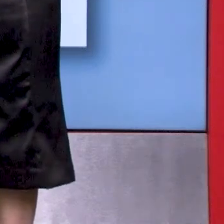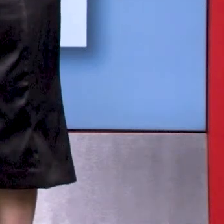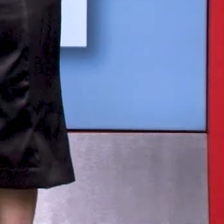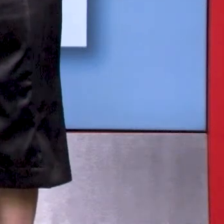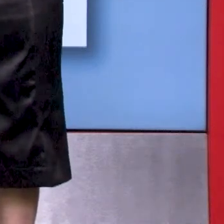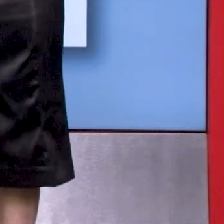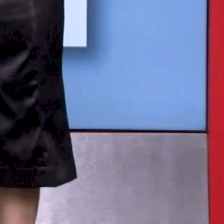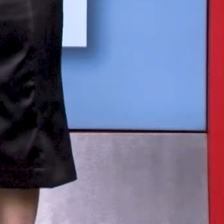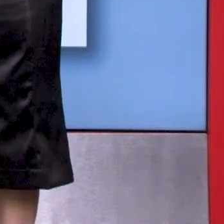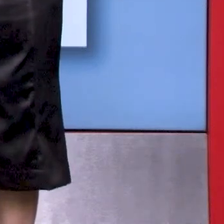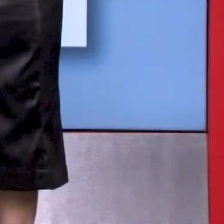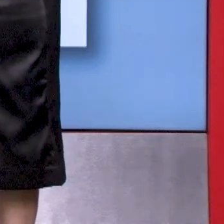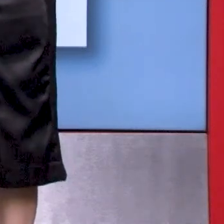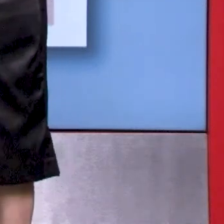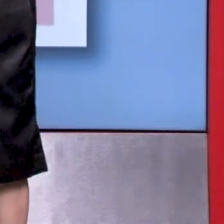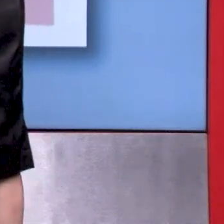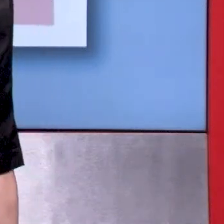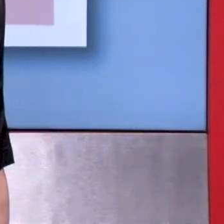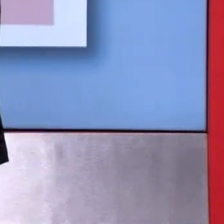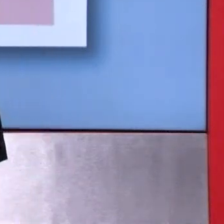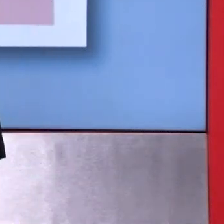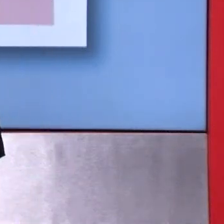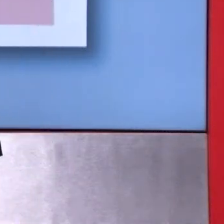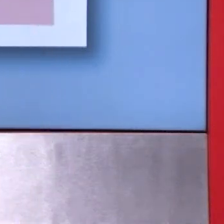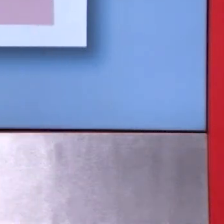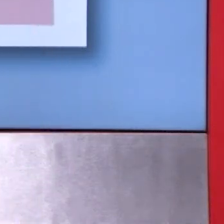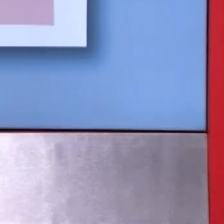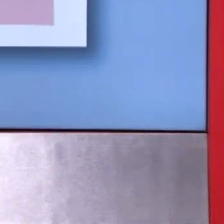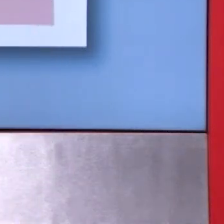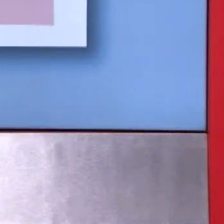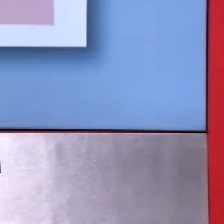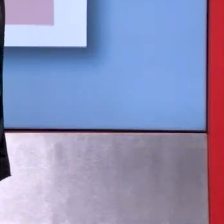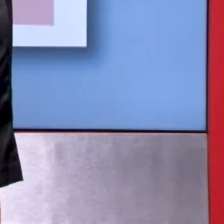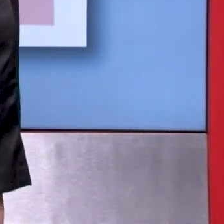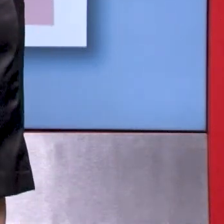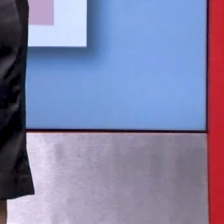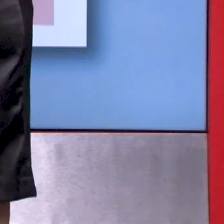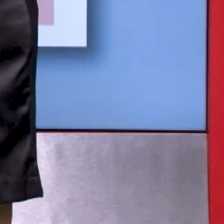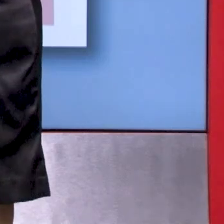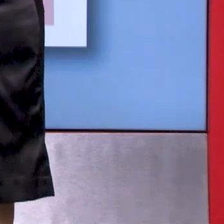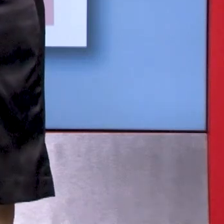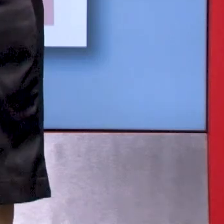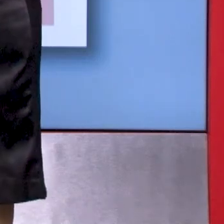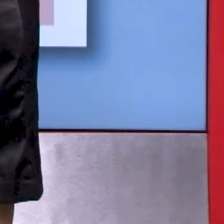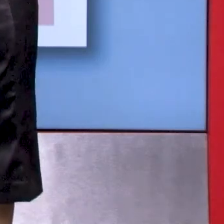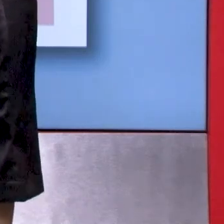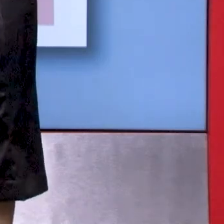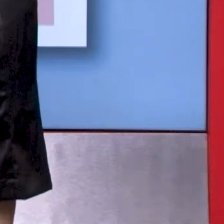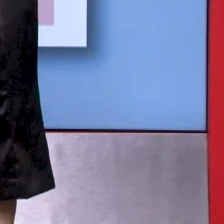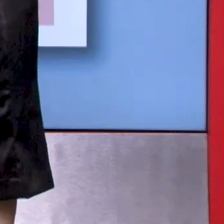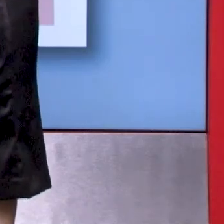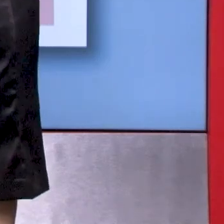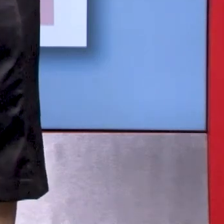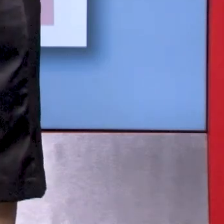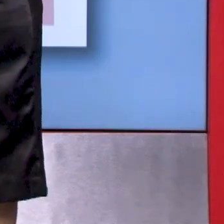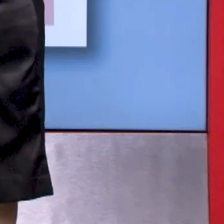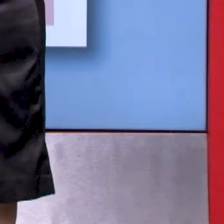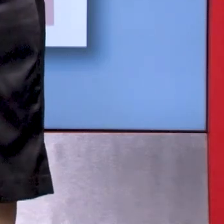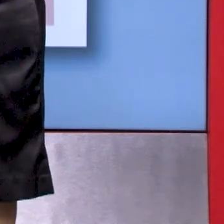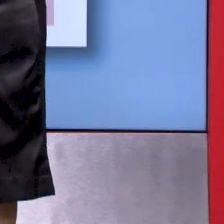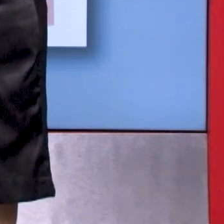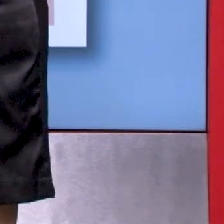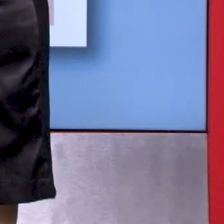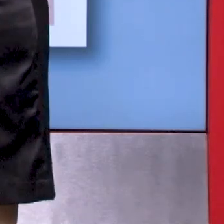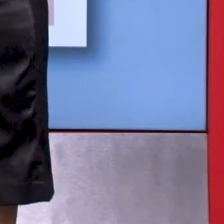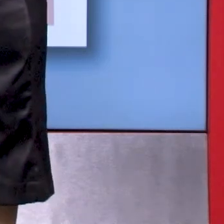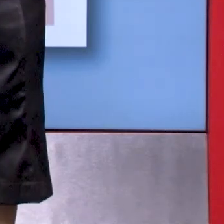aparecerá o termo de autorização. No caso, isso é importante para nós, faz parte, não é, de enviar os